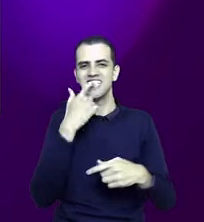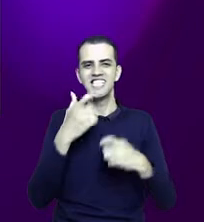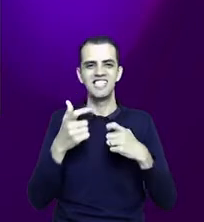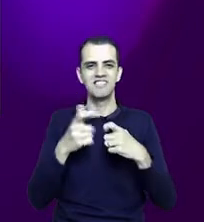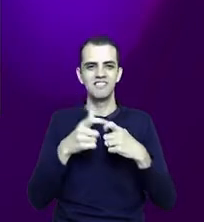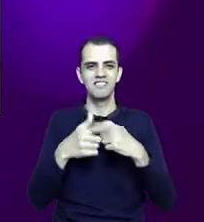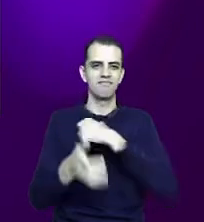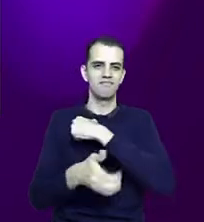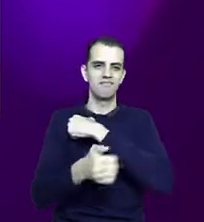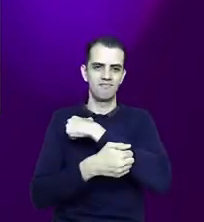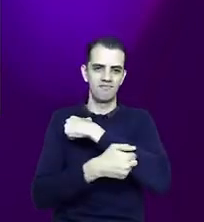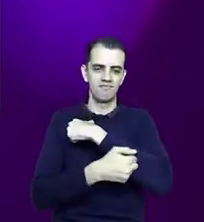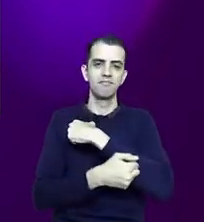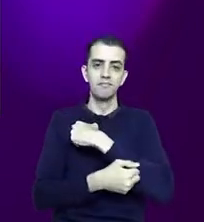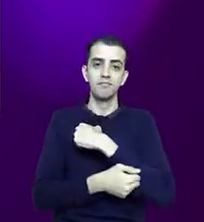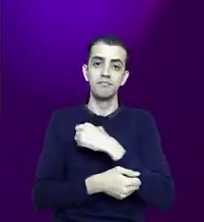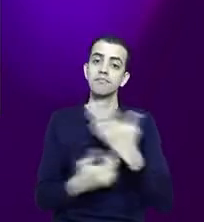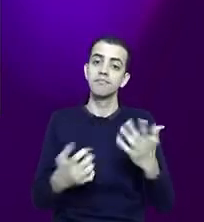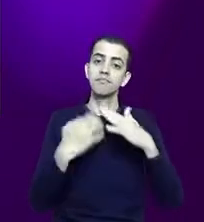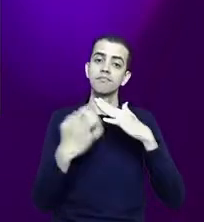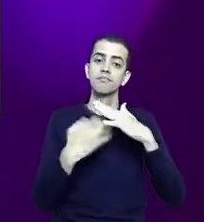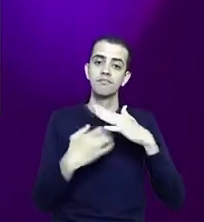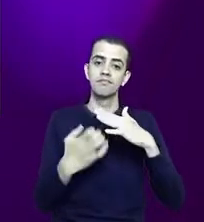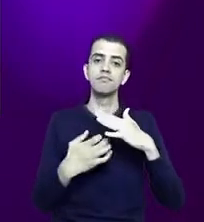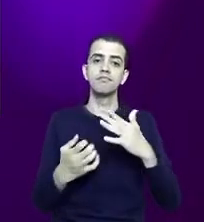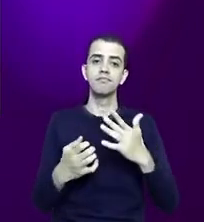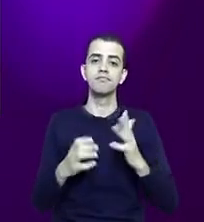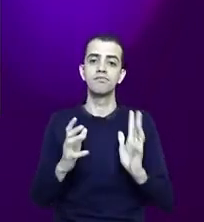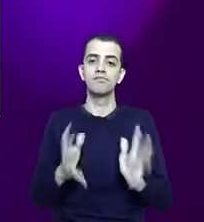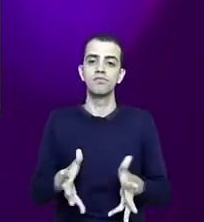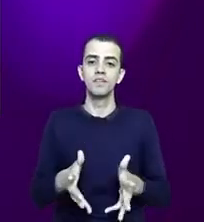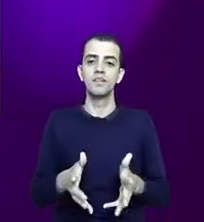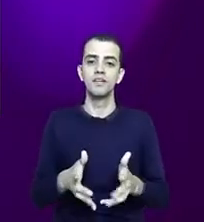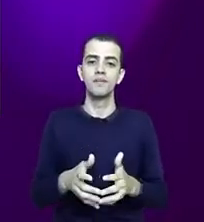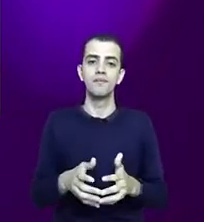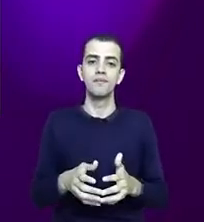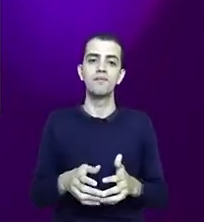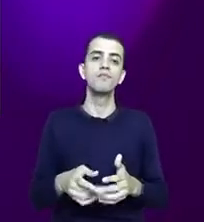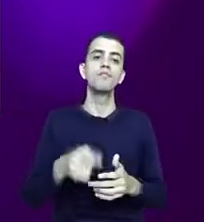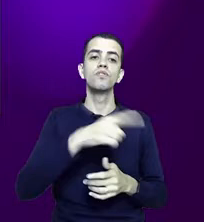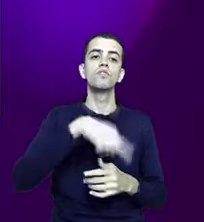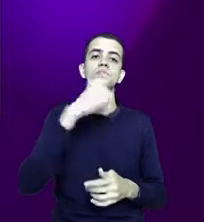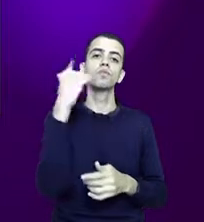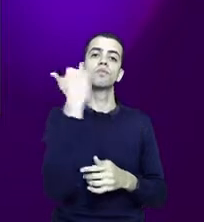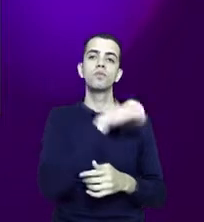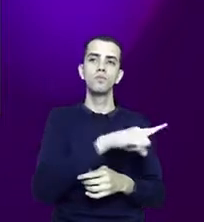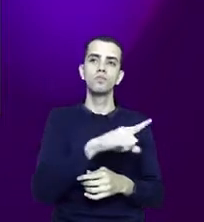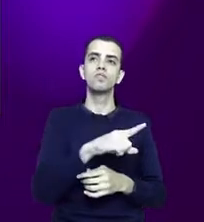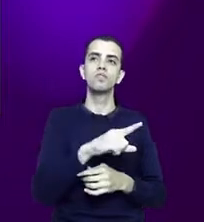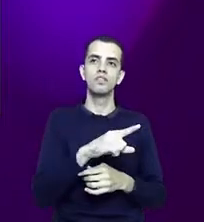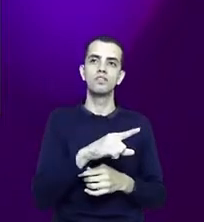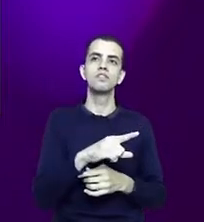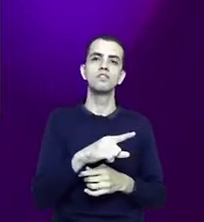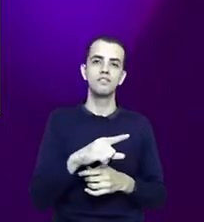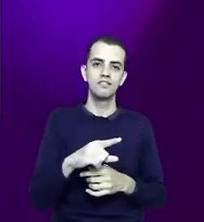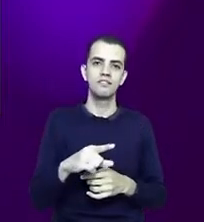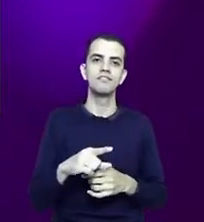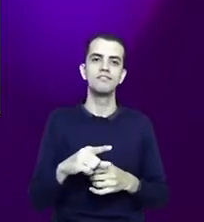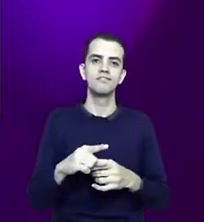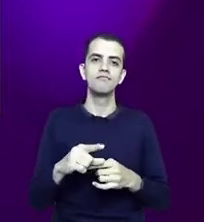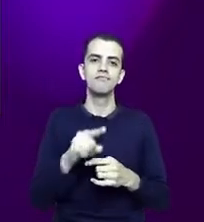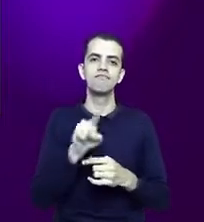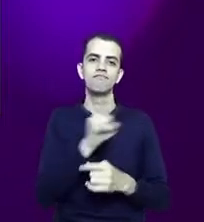empresa, nós podemos ter ortopedistas, consultores, colegas que nos